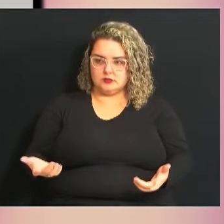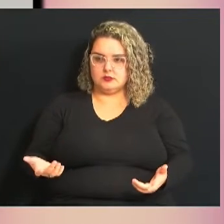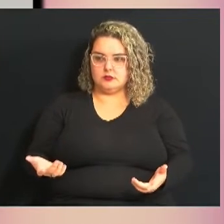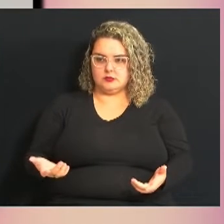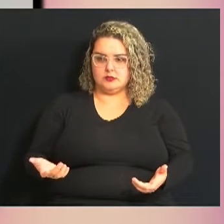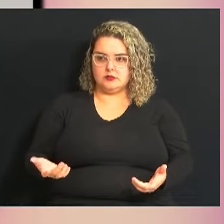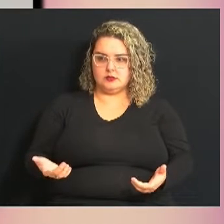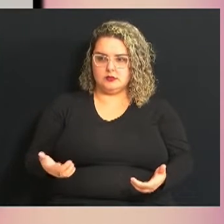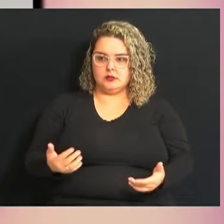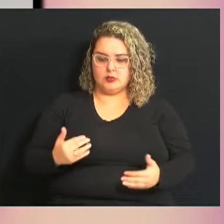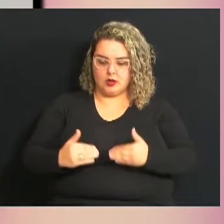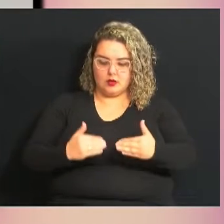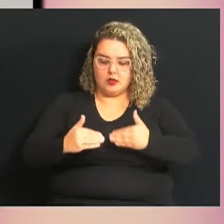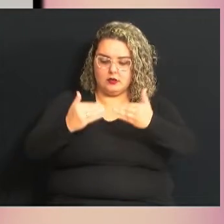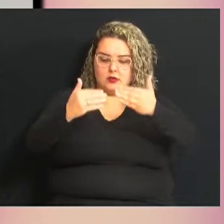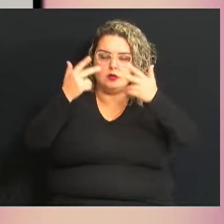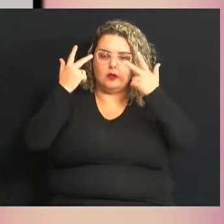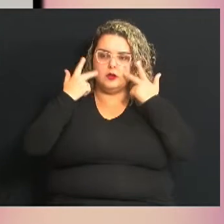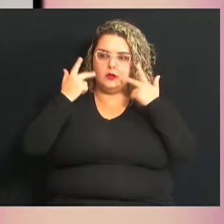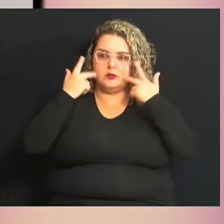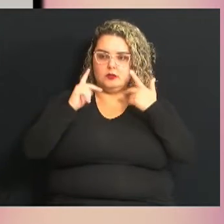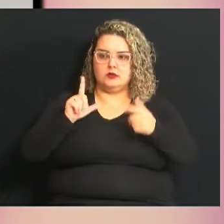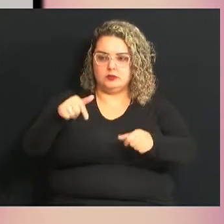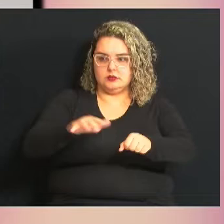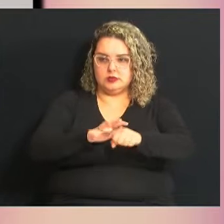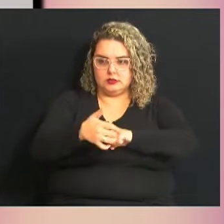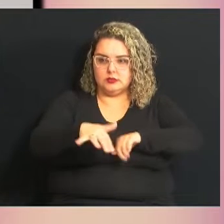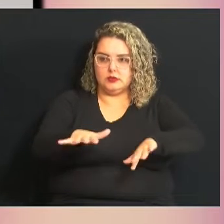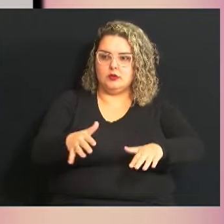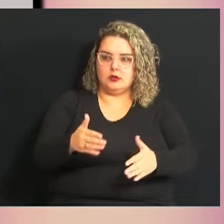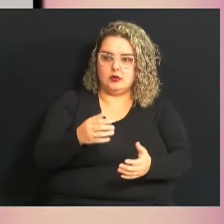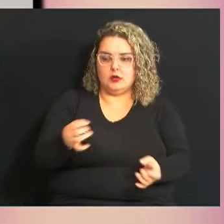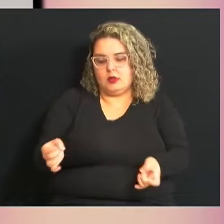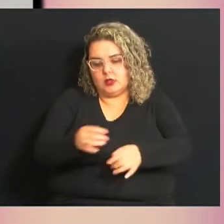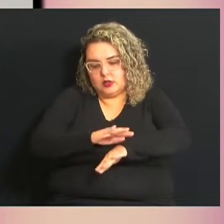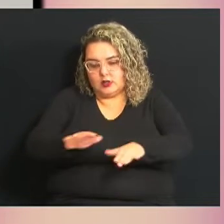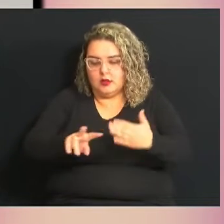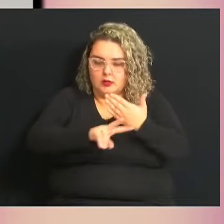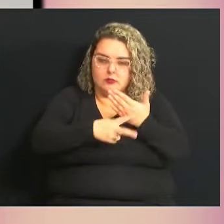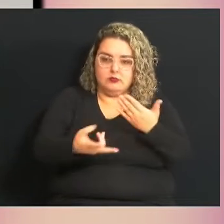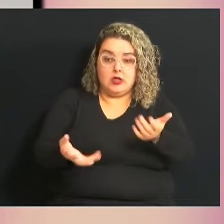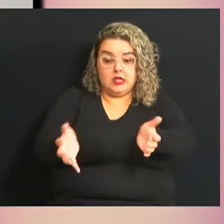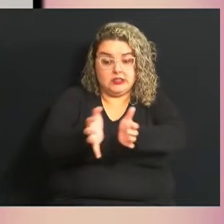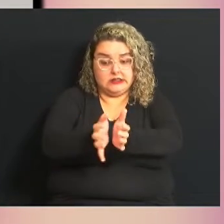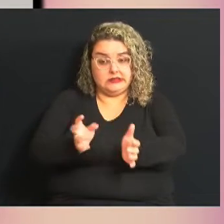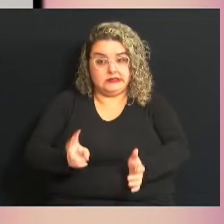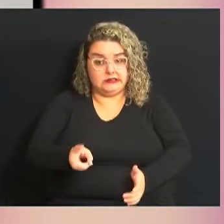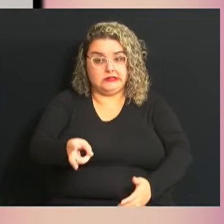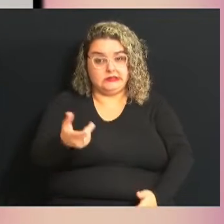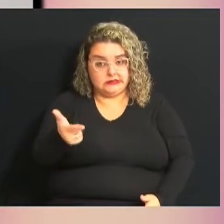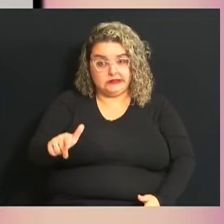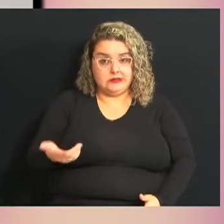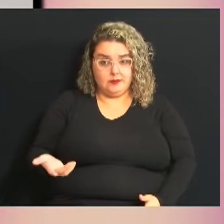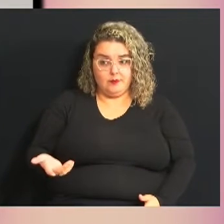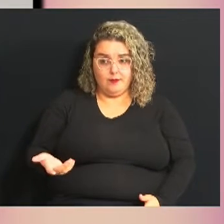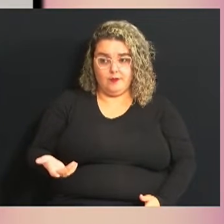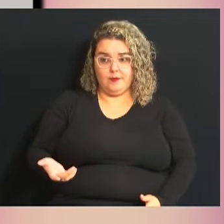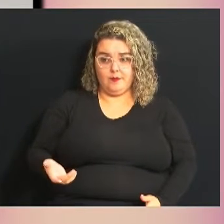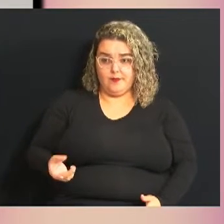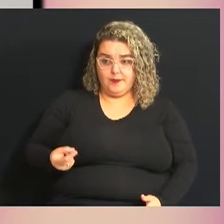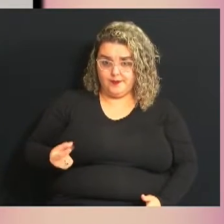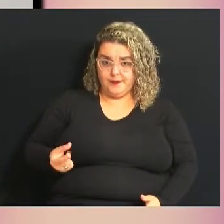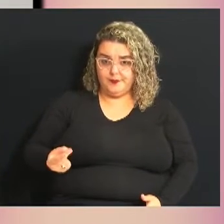evolução natural, né, do pós-Covid, passa os sintomas. Mas esse grupo que fica com sintomas fica bastante